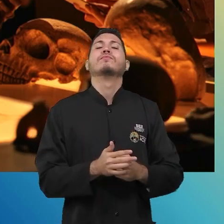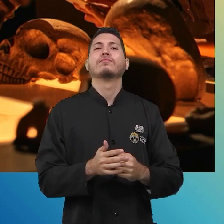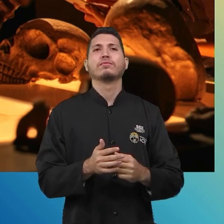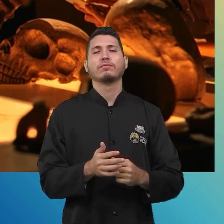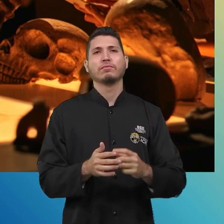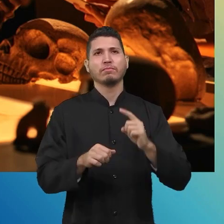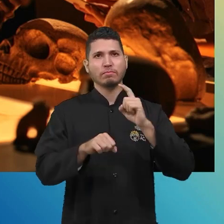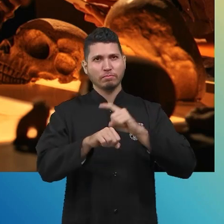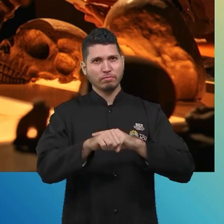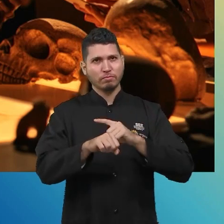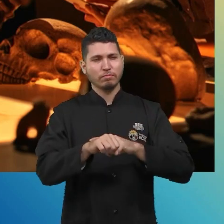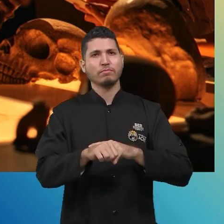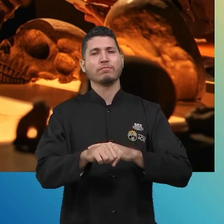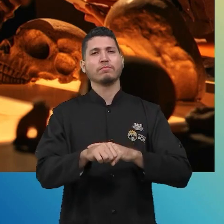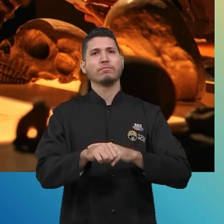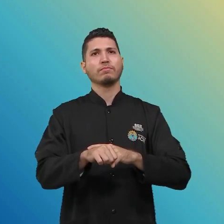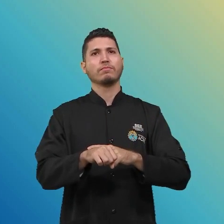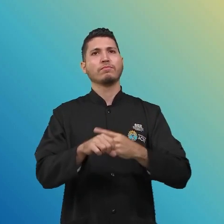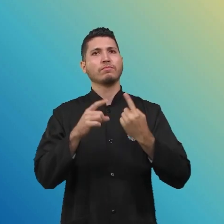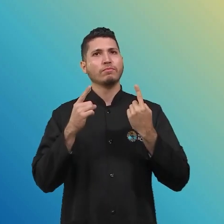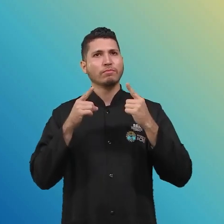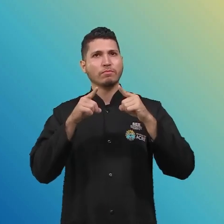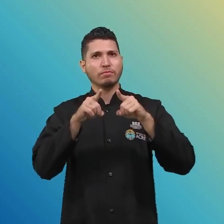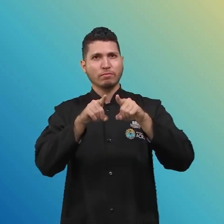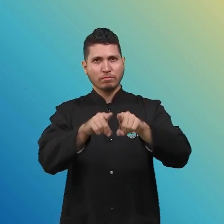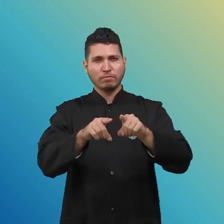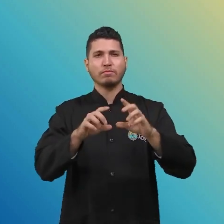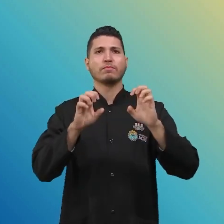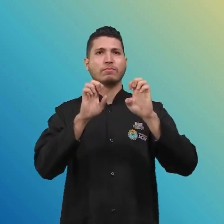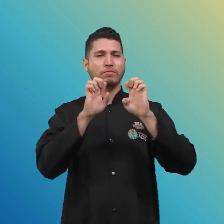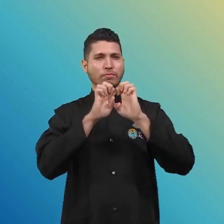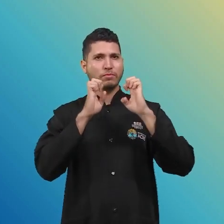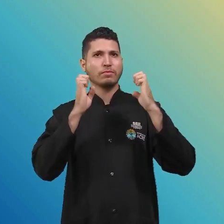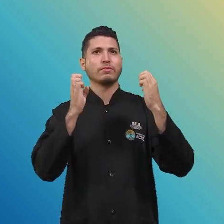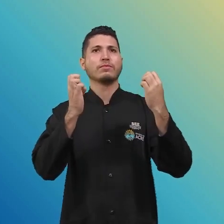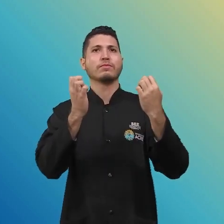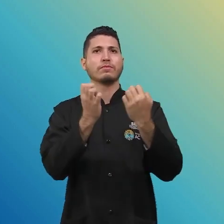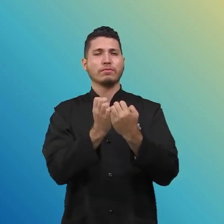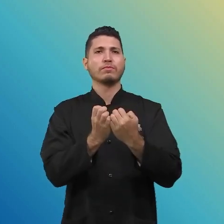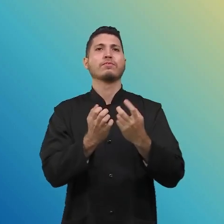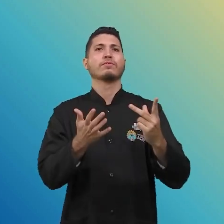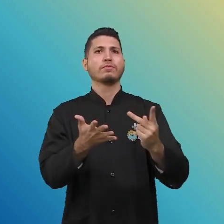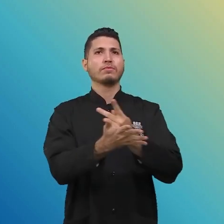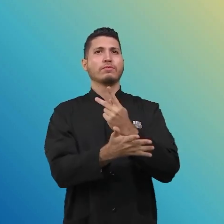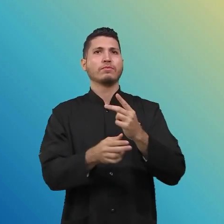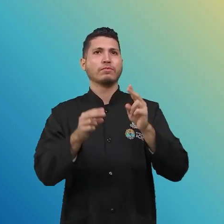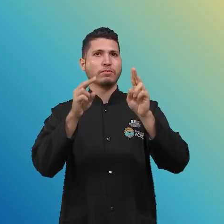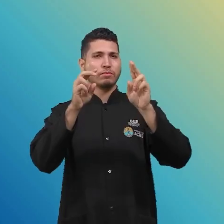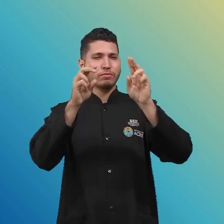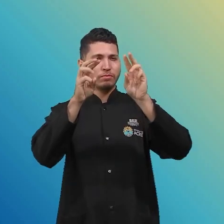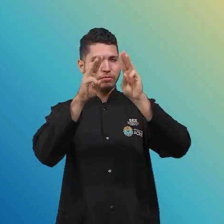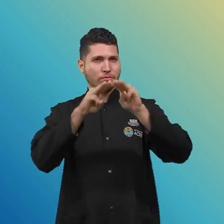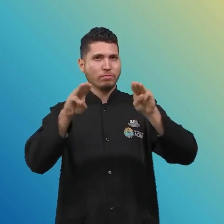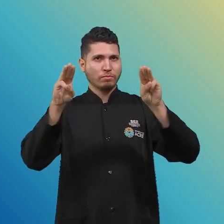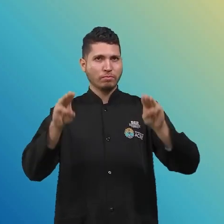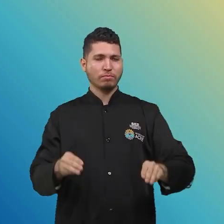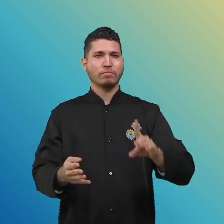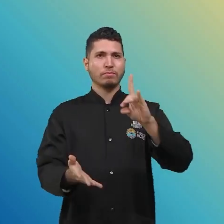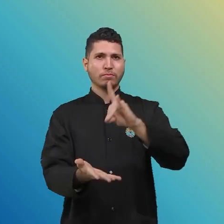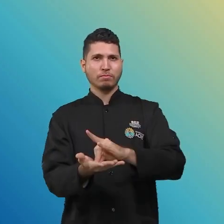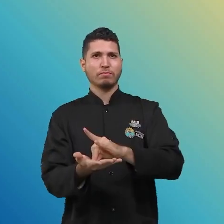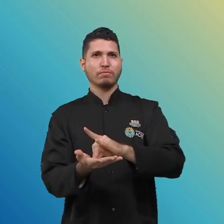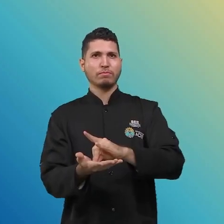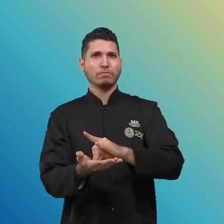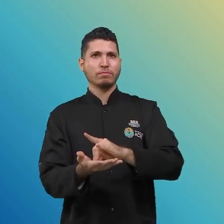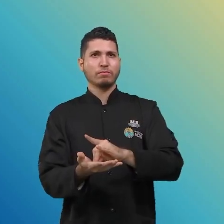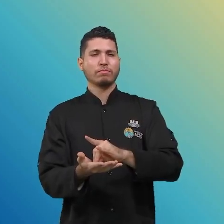acontecendo. Então, existe toda essa dinâmica de acesso. Olha só, mais uma